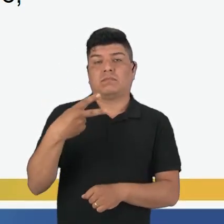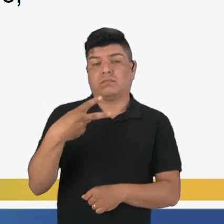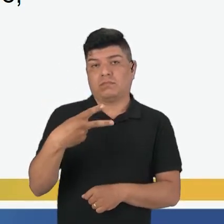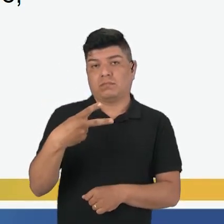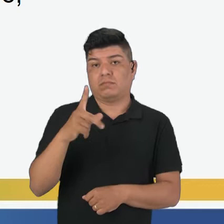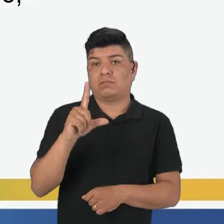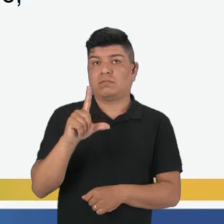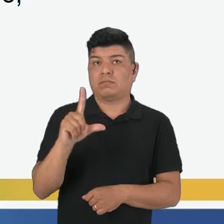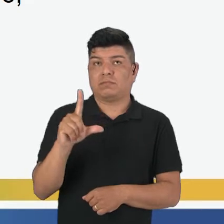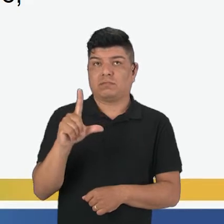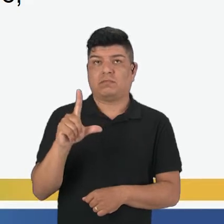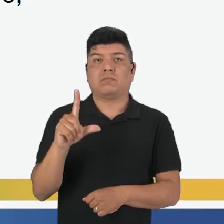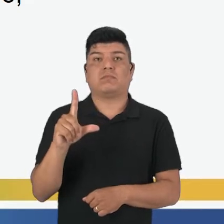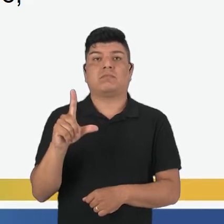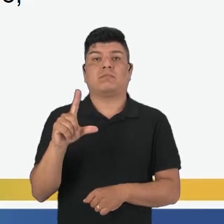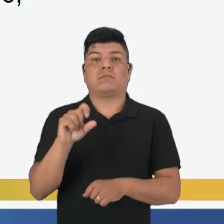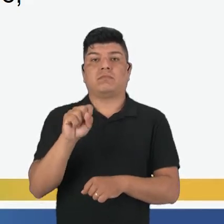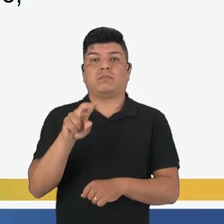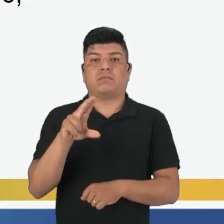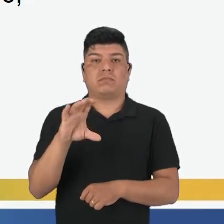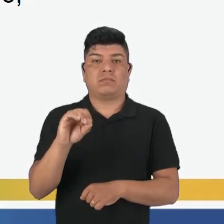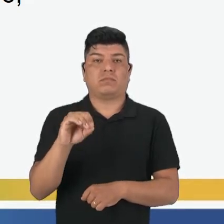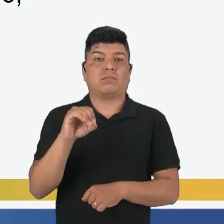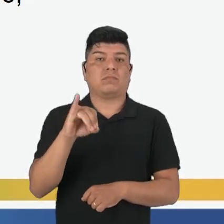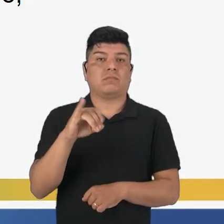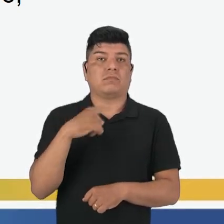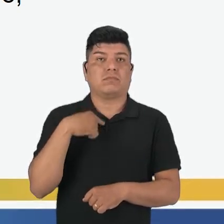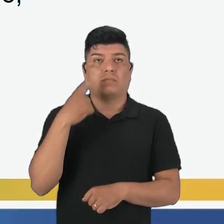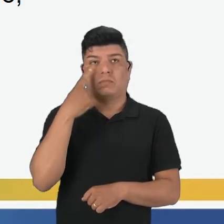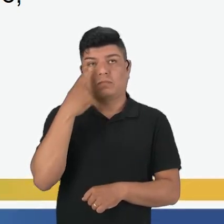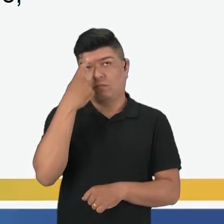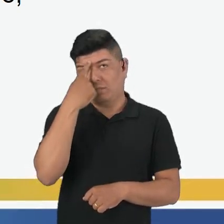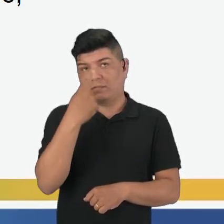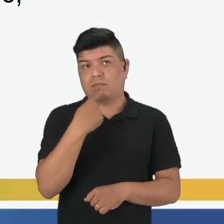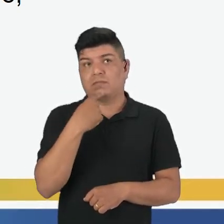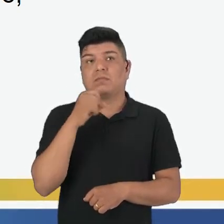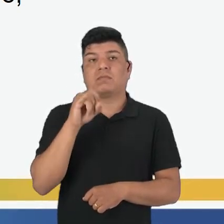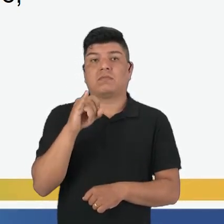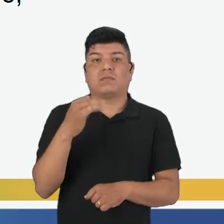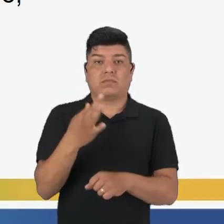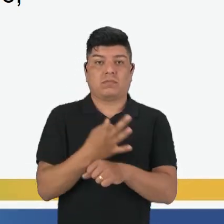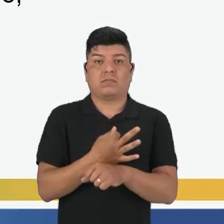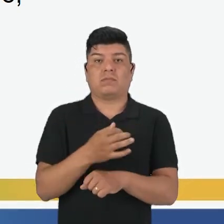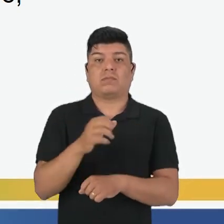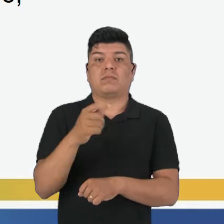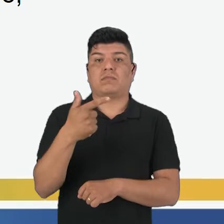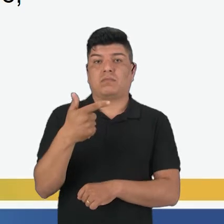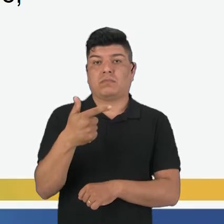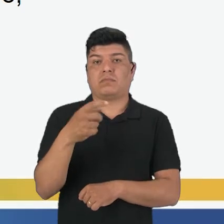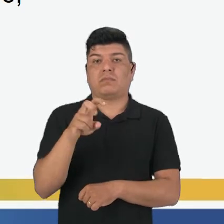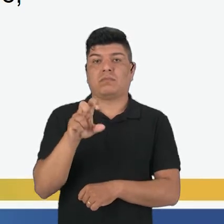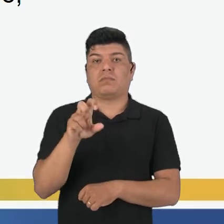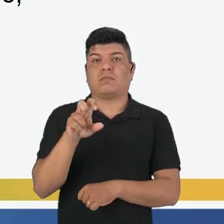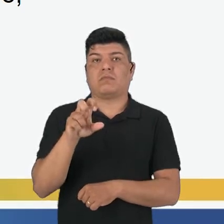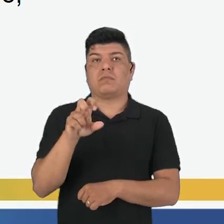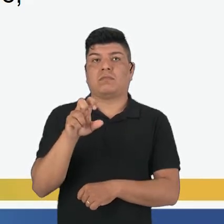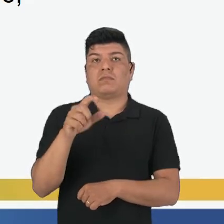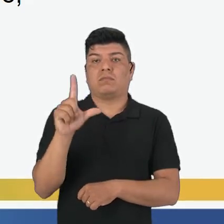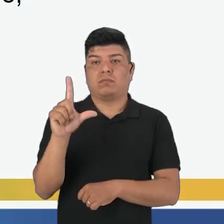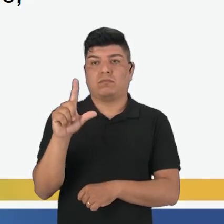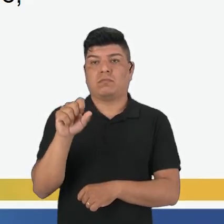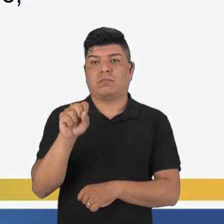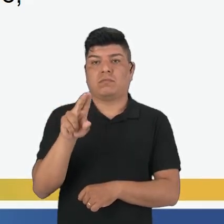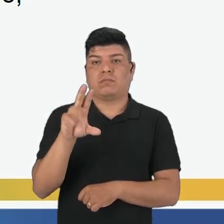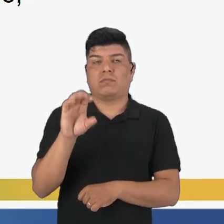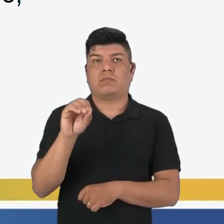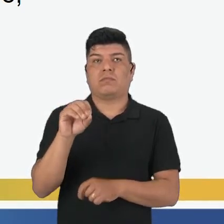de suco. Se esse recipiente, observe essa imagem, se ele cabe 2 litros e ele está na metade,